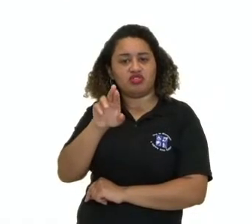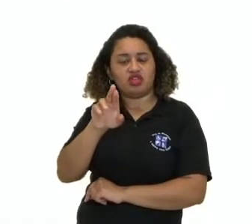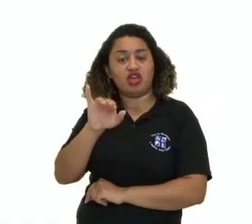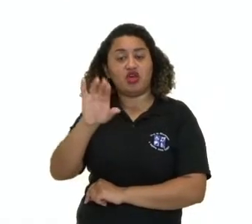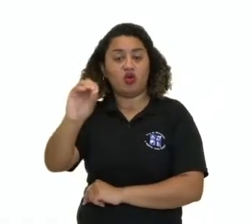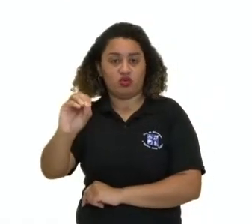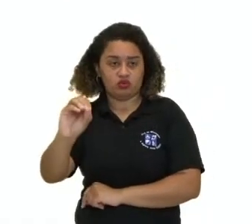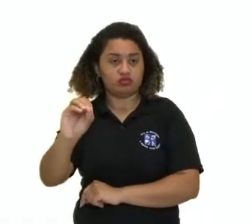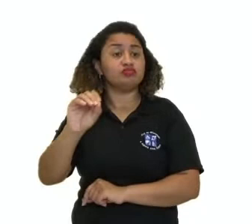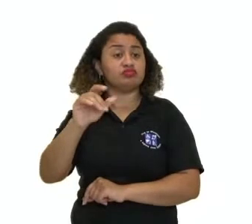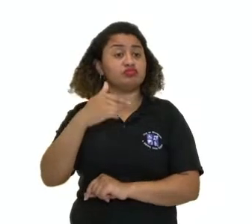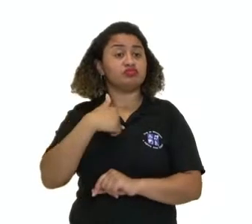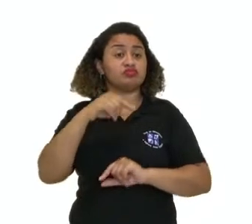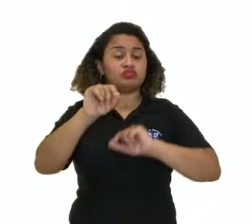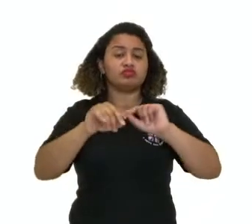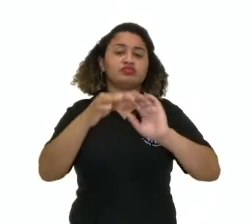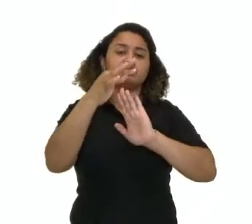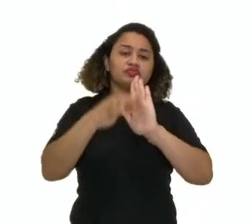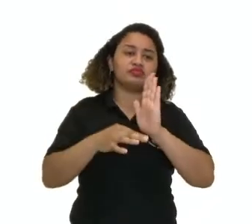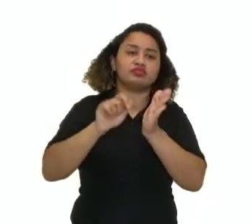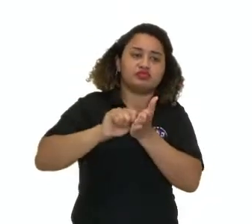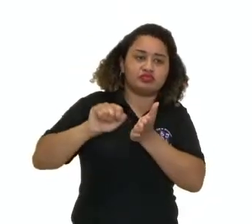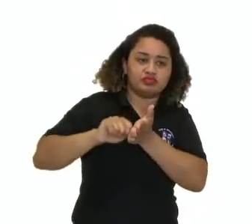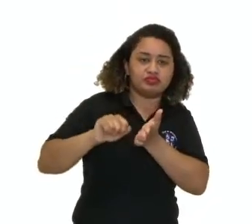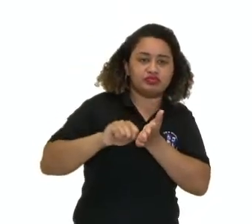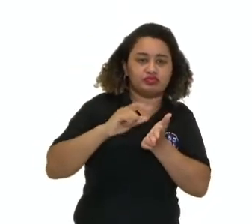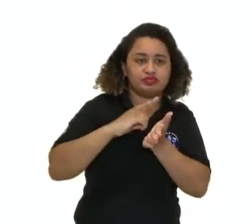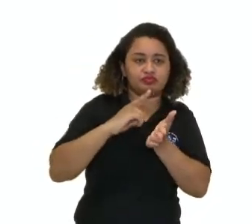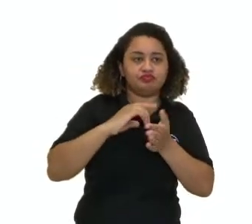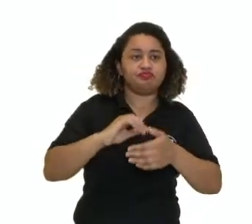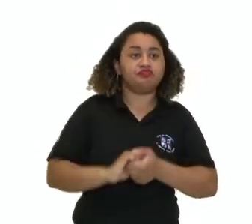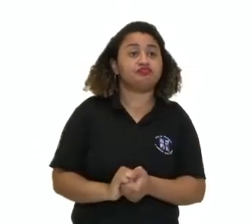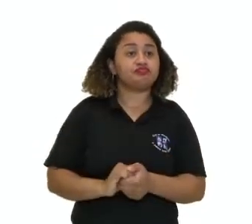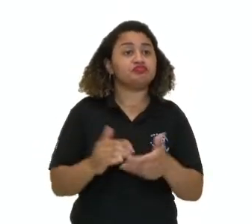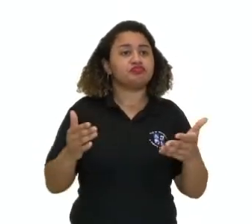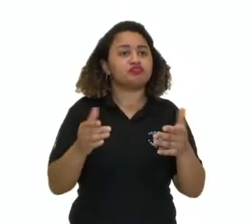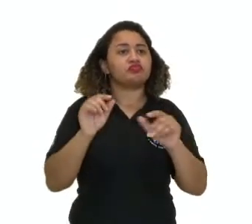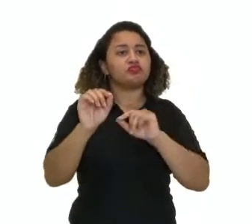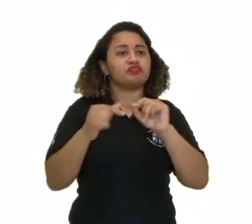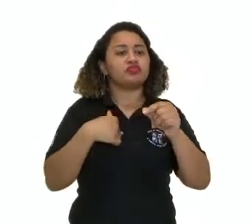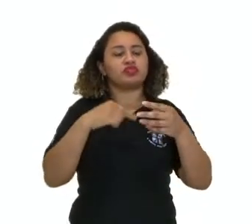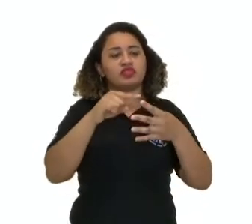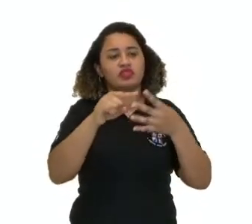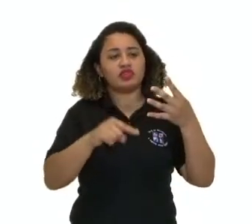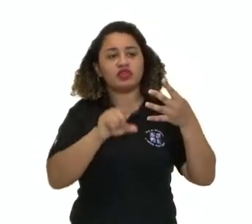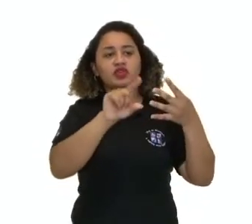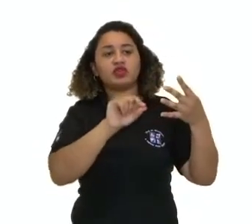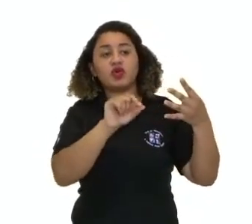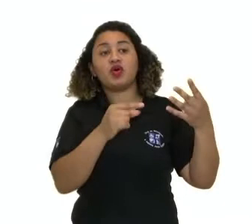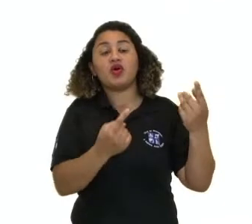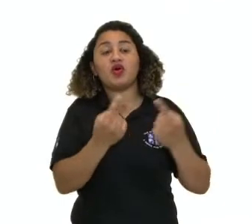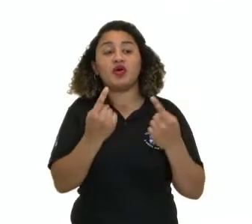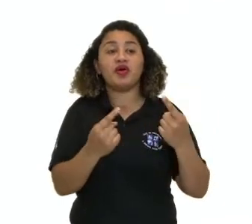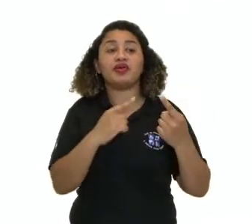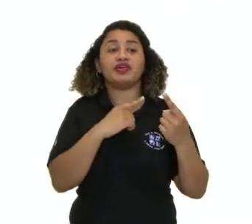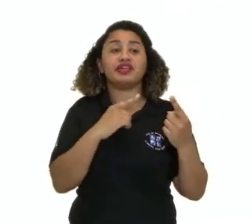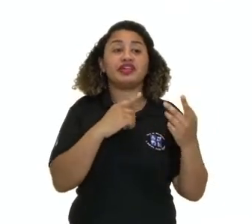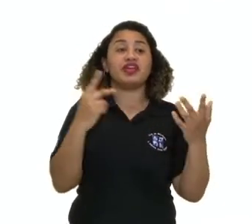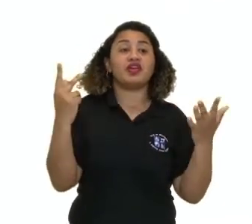formalidade, principalmente em textos escritos. Agora você vai assinalar a alternativa que contém